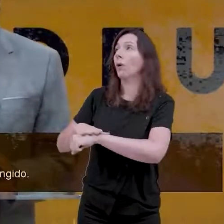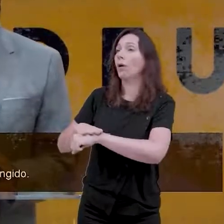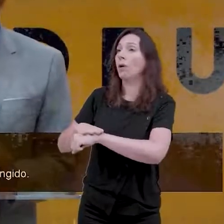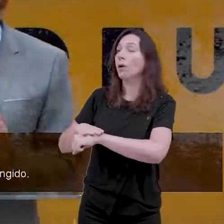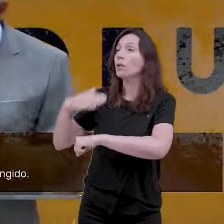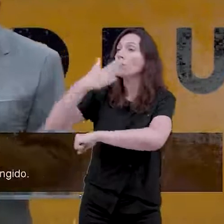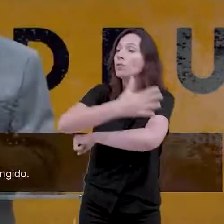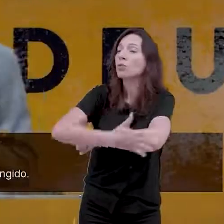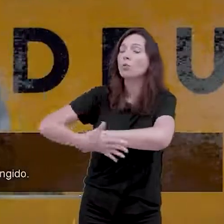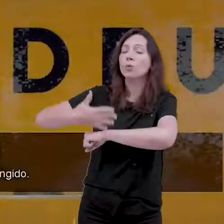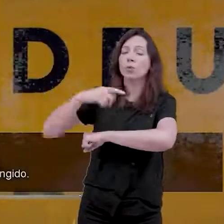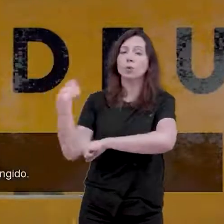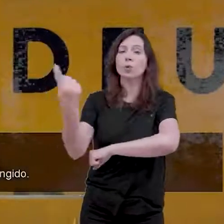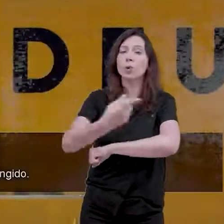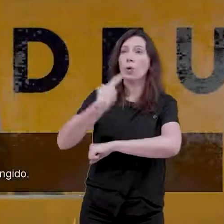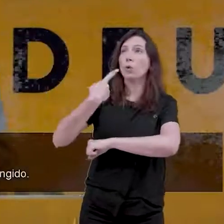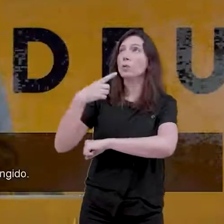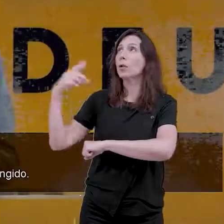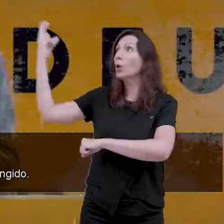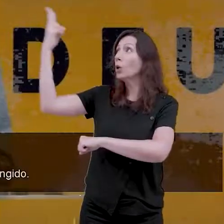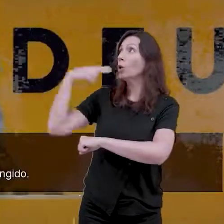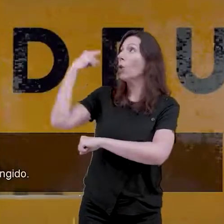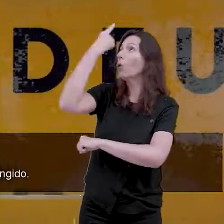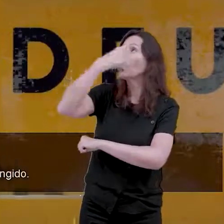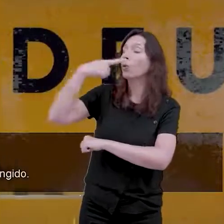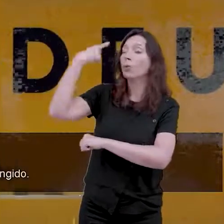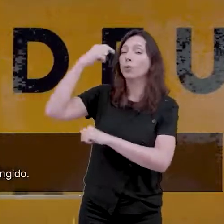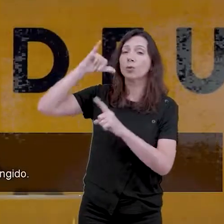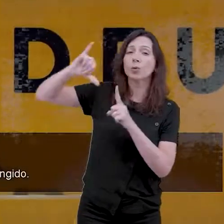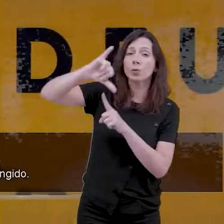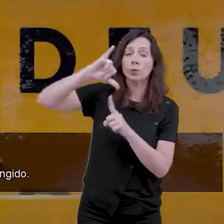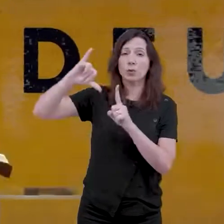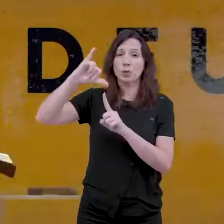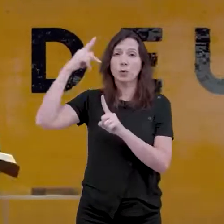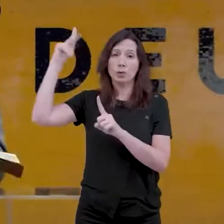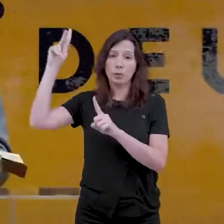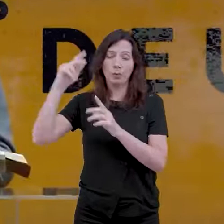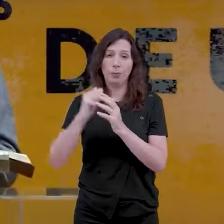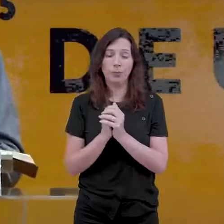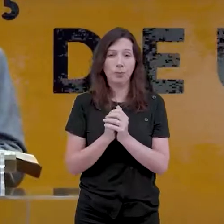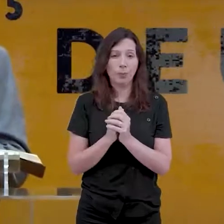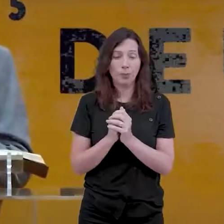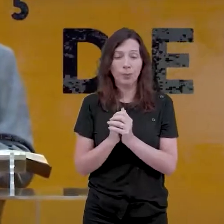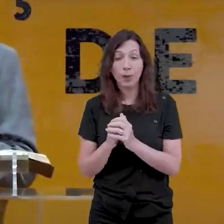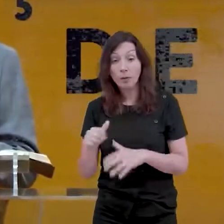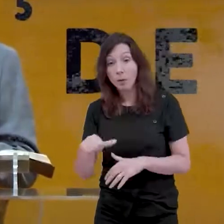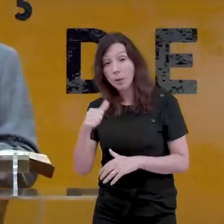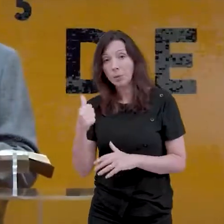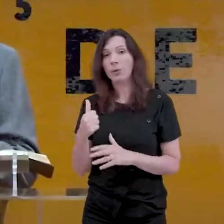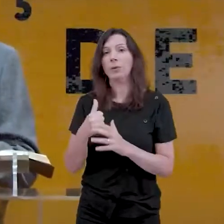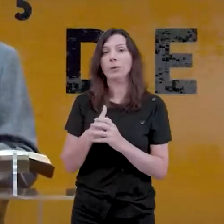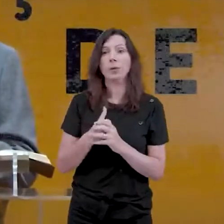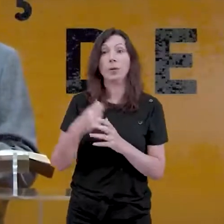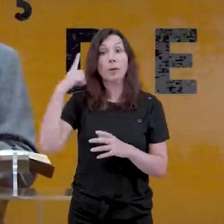escudo nosso, e contempla o rosto do teu ungido. Destaco 3 coisas aqui. Primeiro, seu soberano